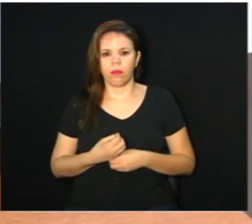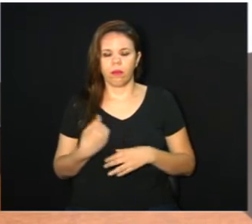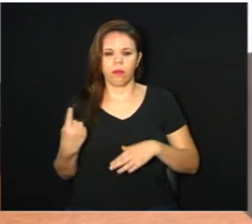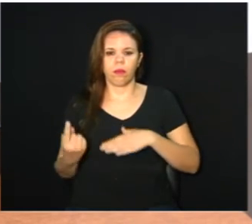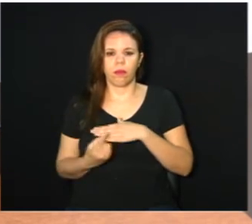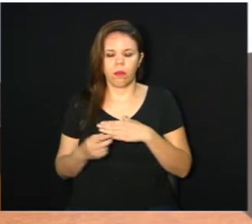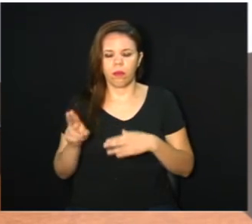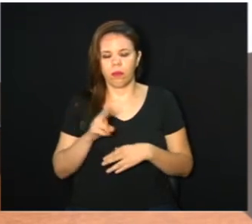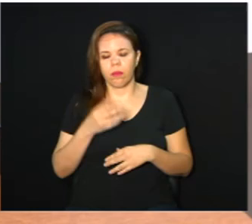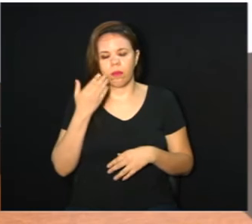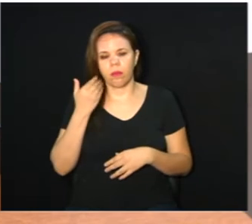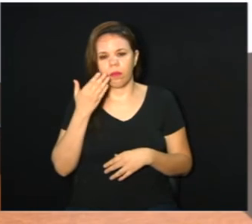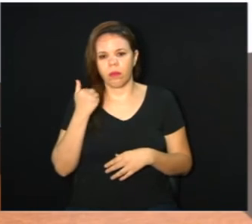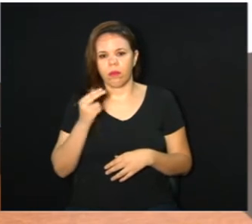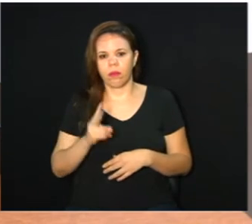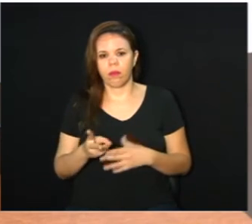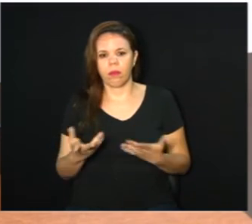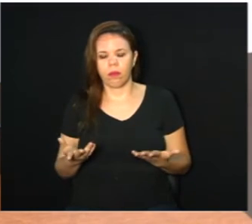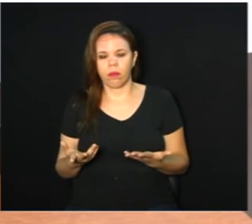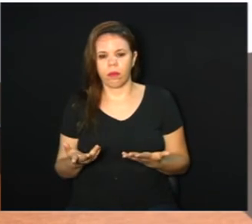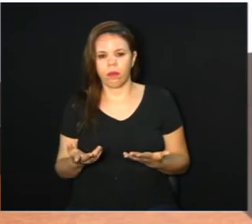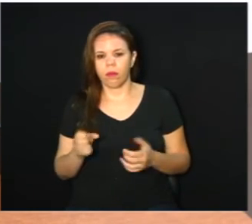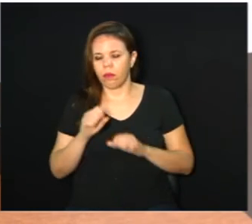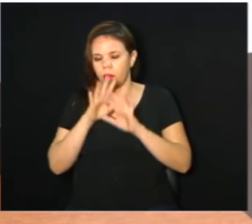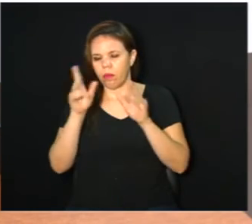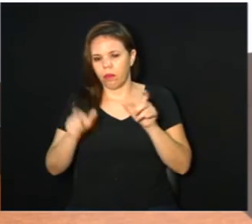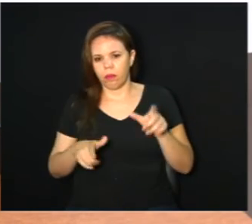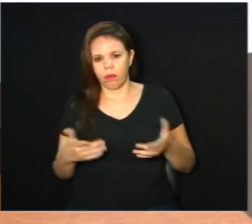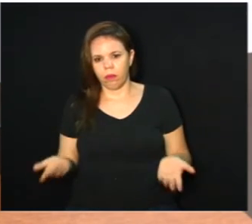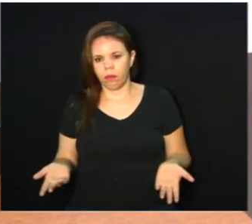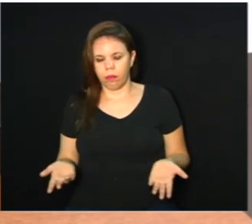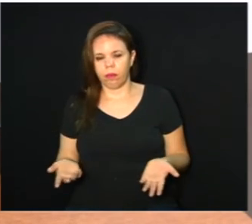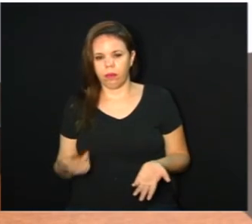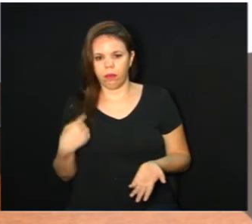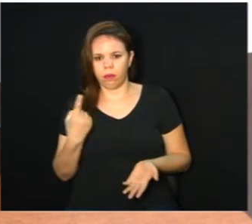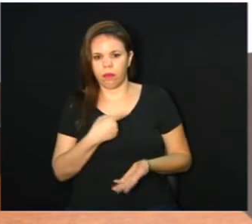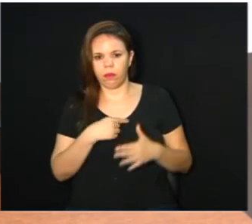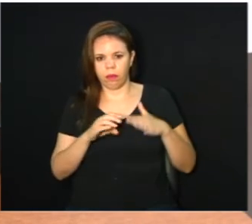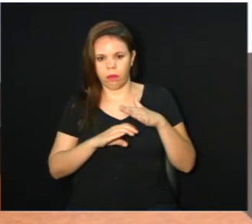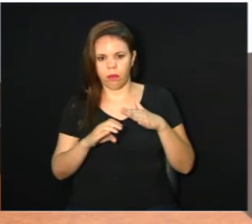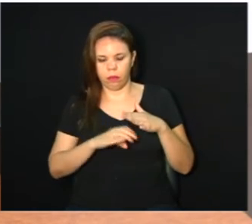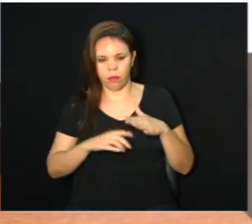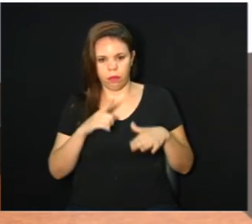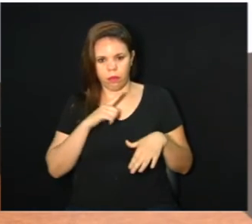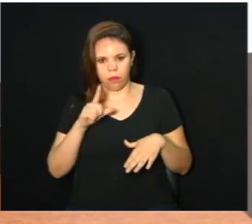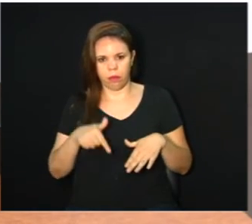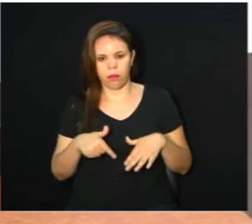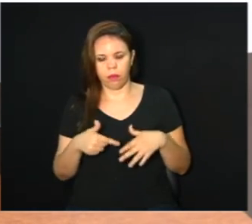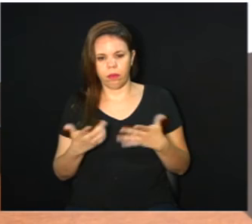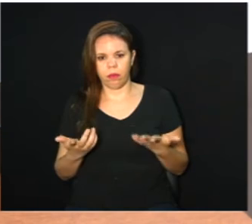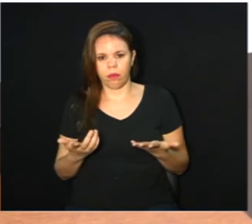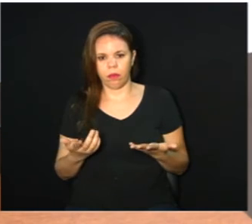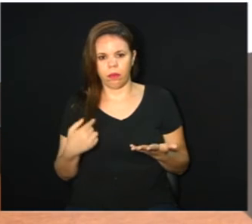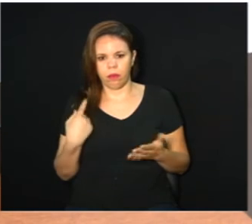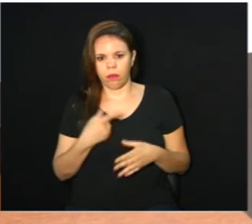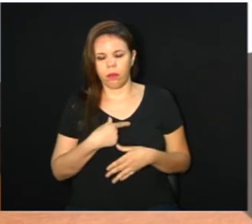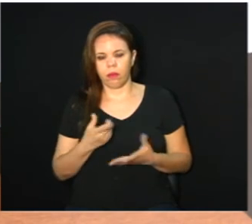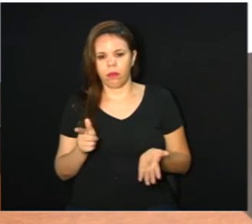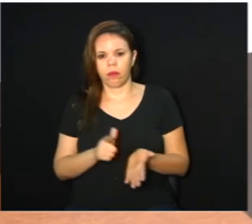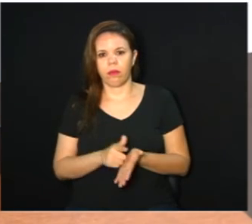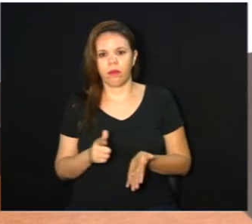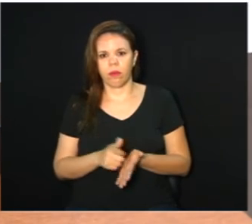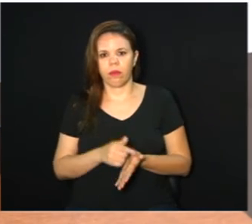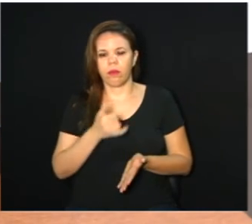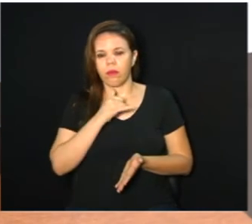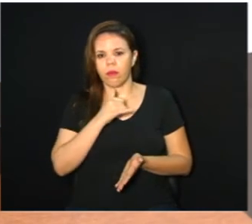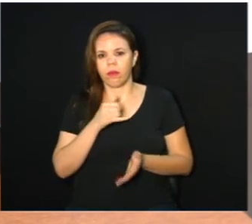consumo instantâneo. Isso muitas vezes não é claro para o consumidor, né? E nós, como empresa, temos essa intenção de, na nossa fatura de energia, por exemplo, ser o